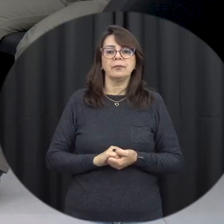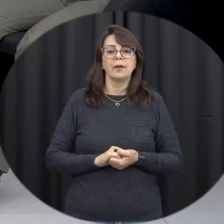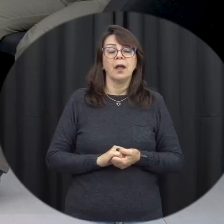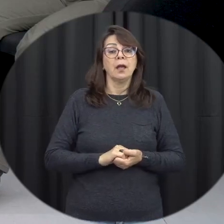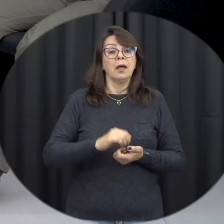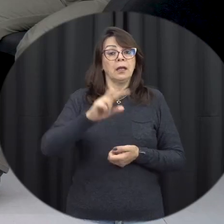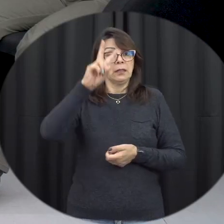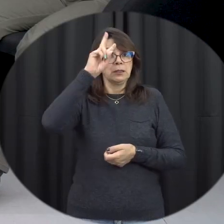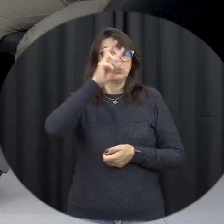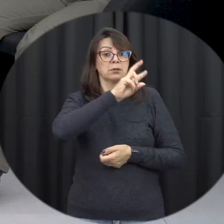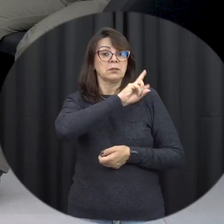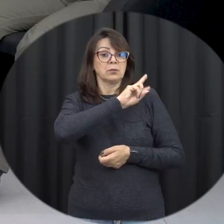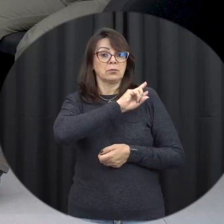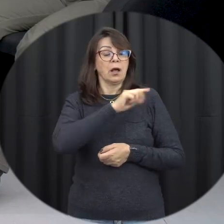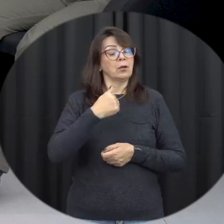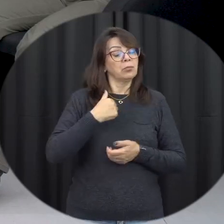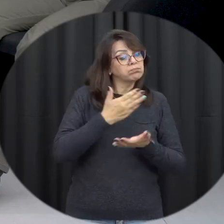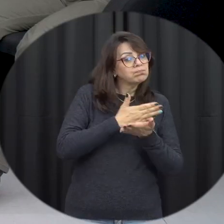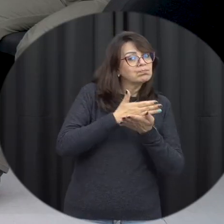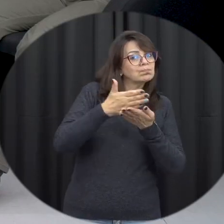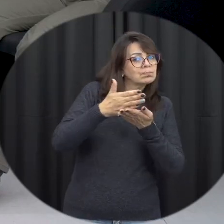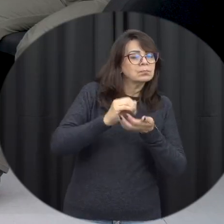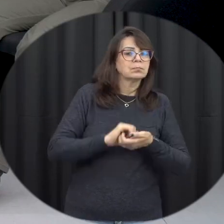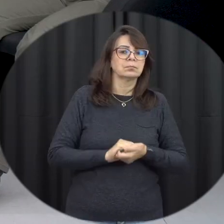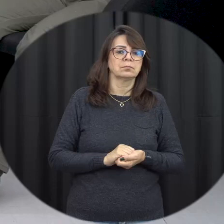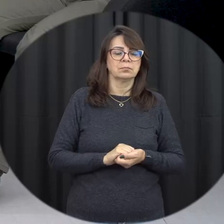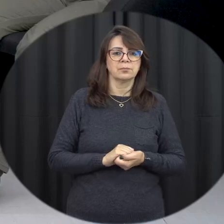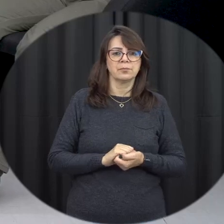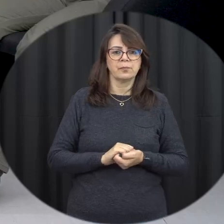Bom, então, o colégio secundário, eu comecei...